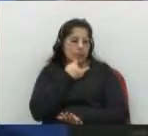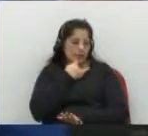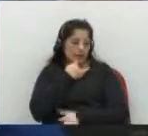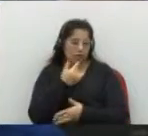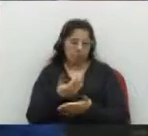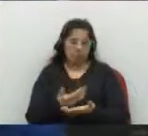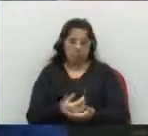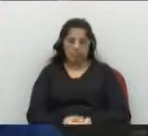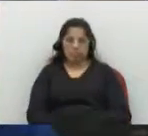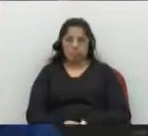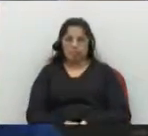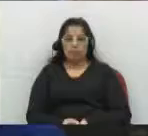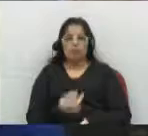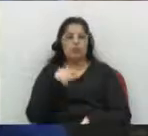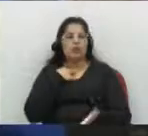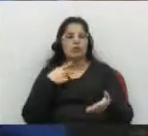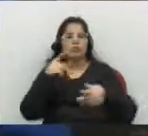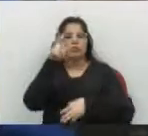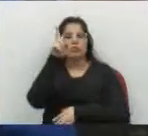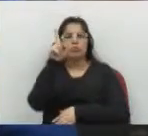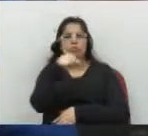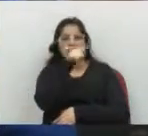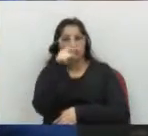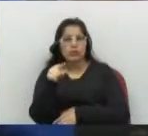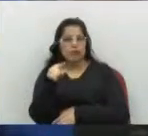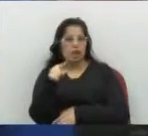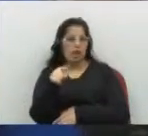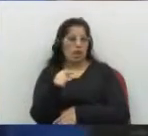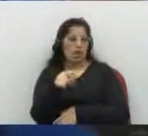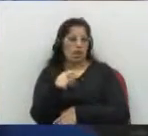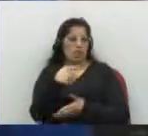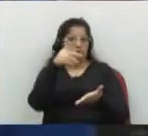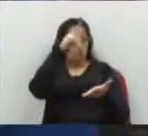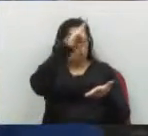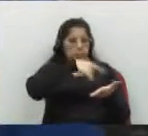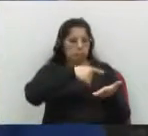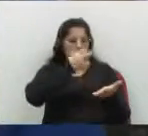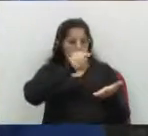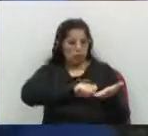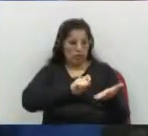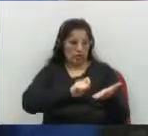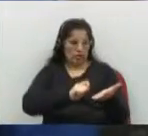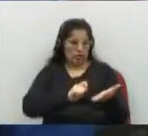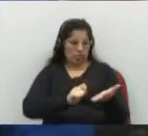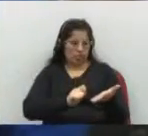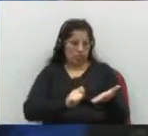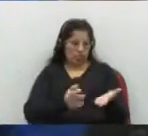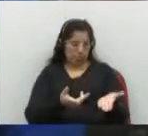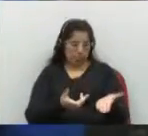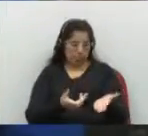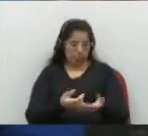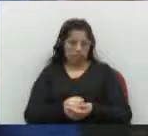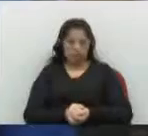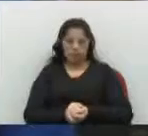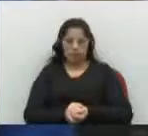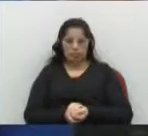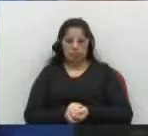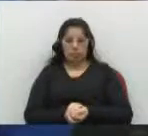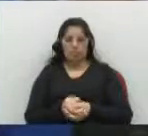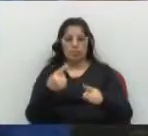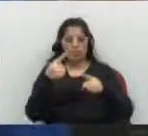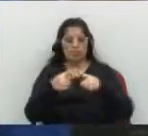de romper sem uma autorização ou um gancho realmente que seja possível. Essa